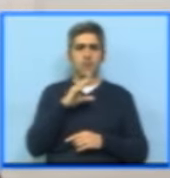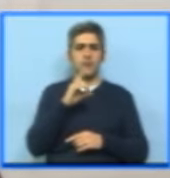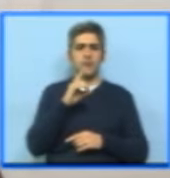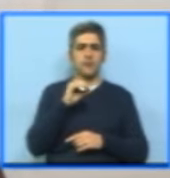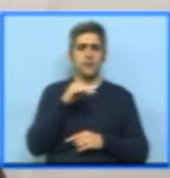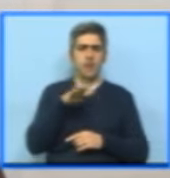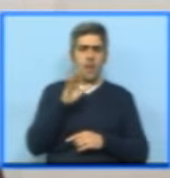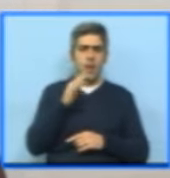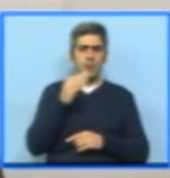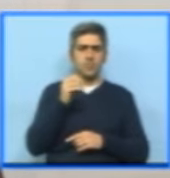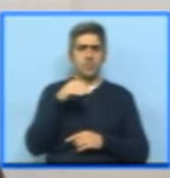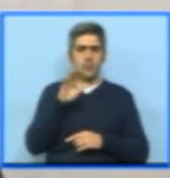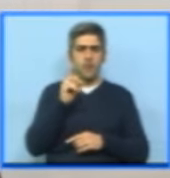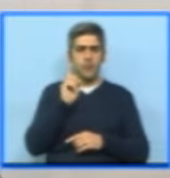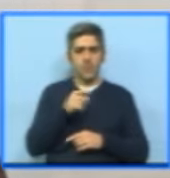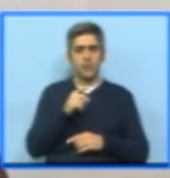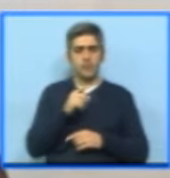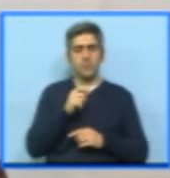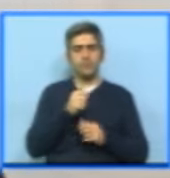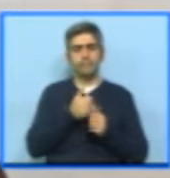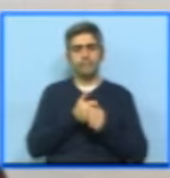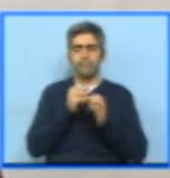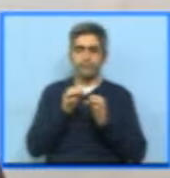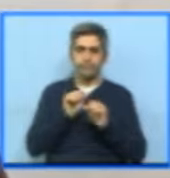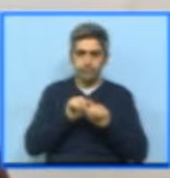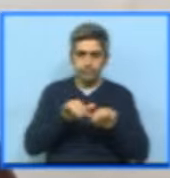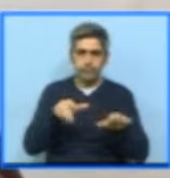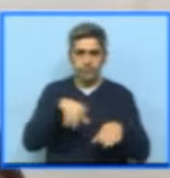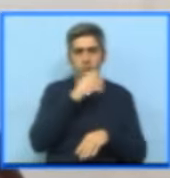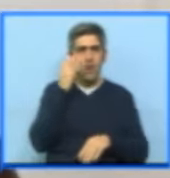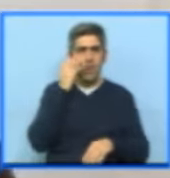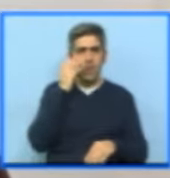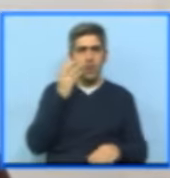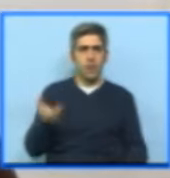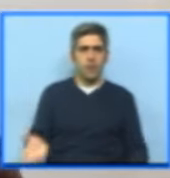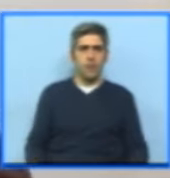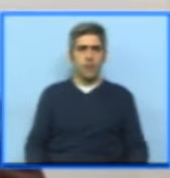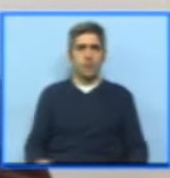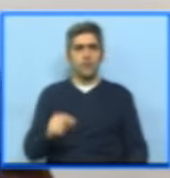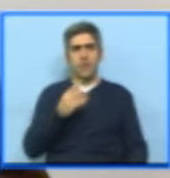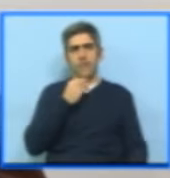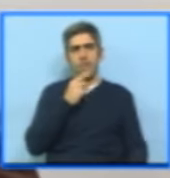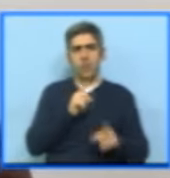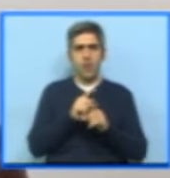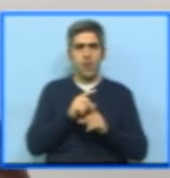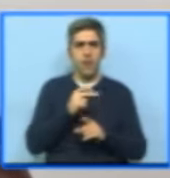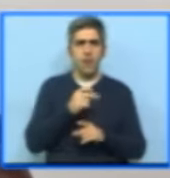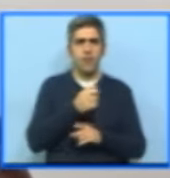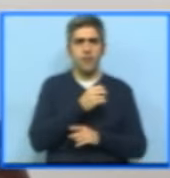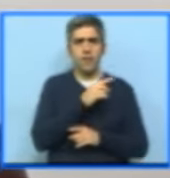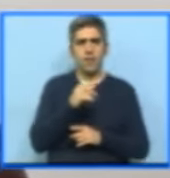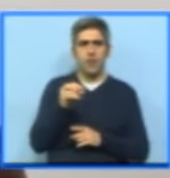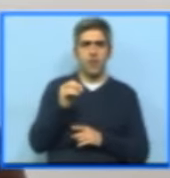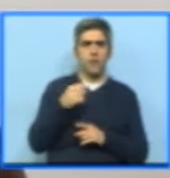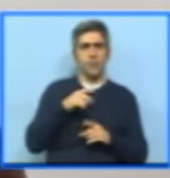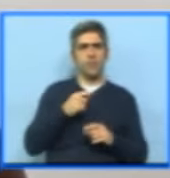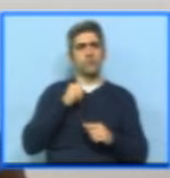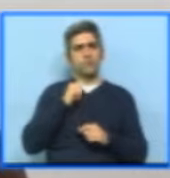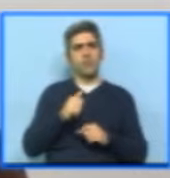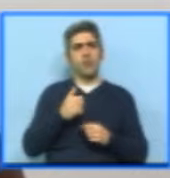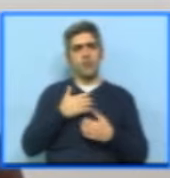anos, que começaram a ser missionários e que foram para Angola. Quer dizer, também eram velhos como o Abraão, mas foram